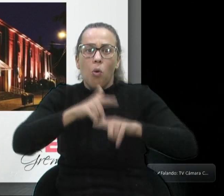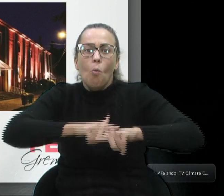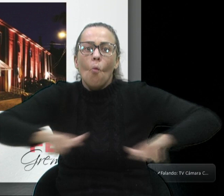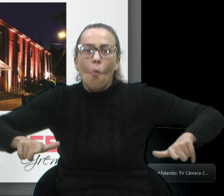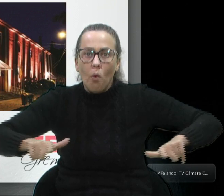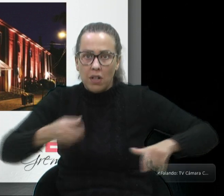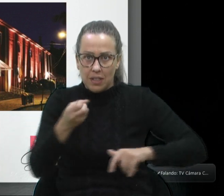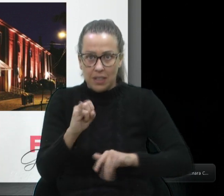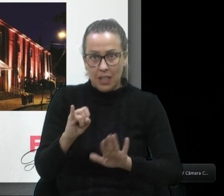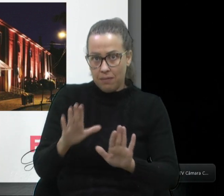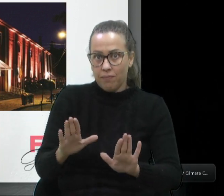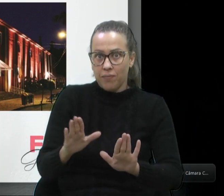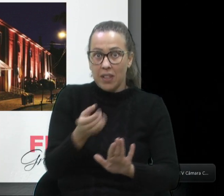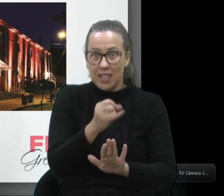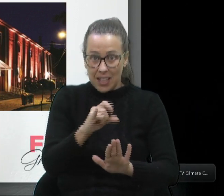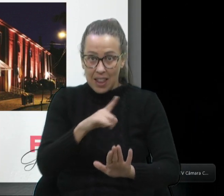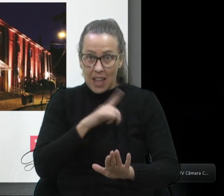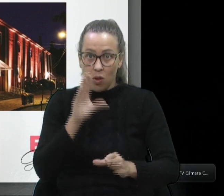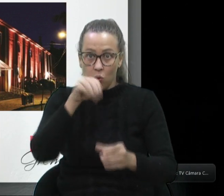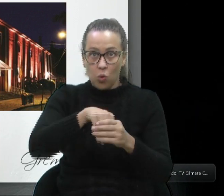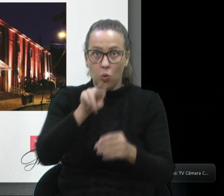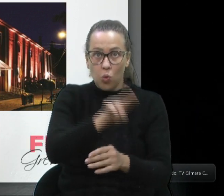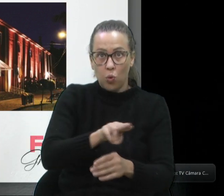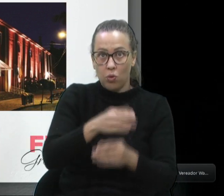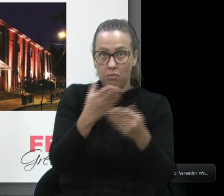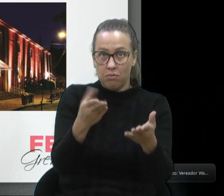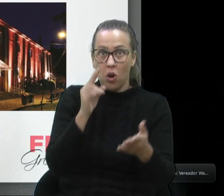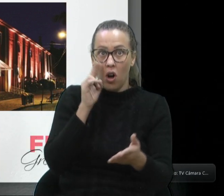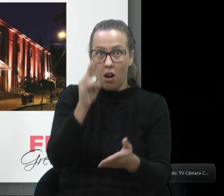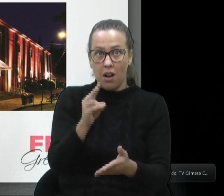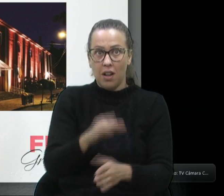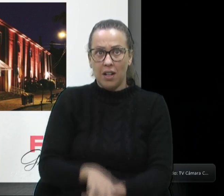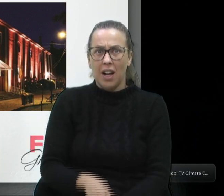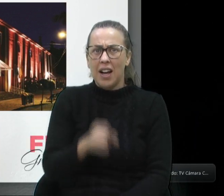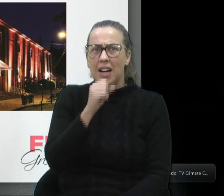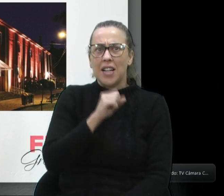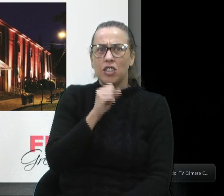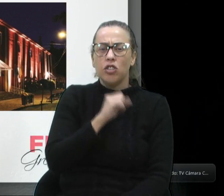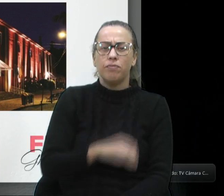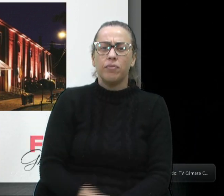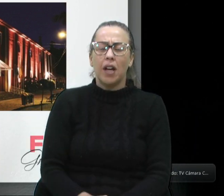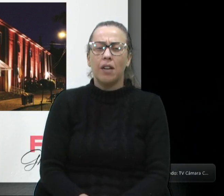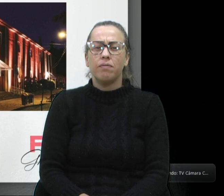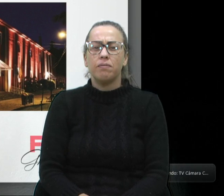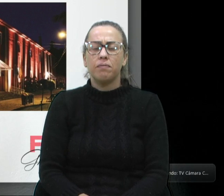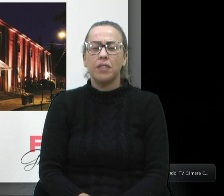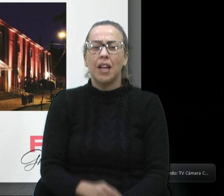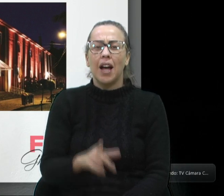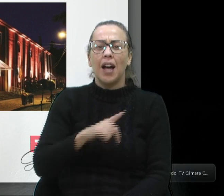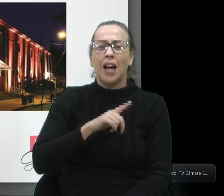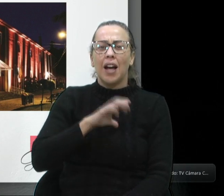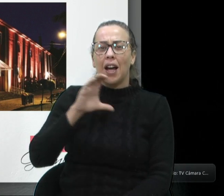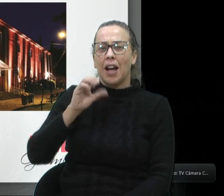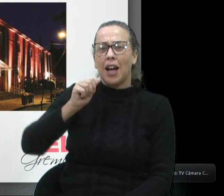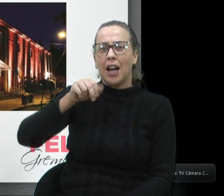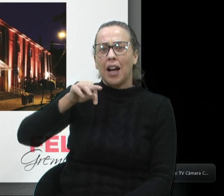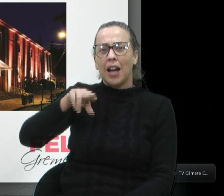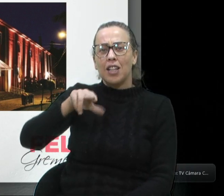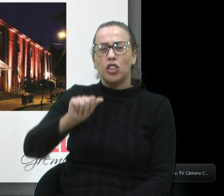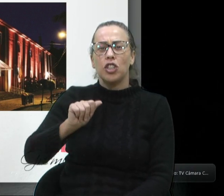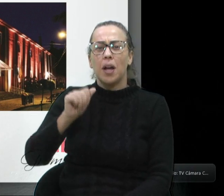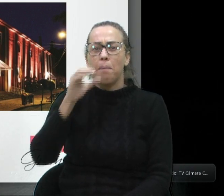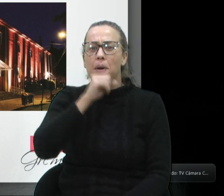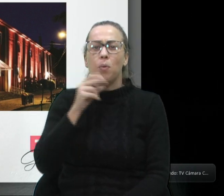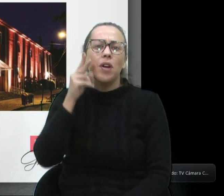com ocupação regrada e sem a sua ocupação. A antiga cantina Pão e Vinho, Como é que ele estava até um ano atrás e como é que